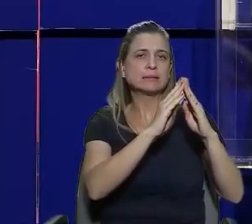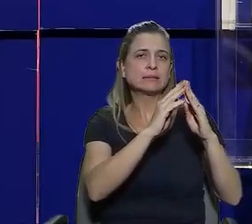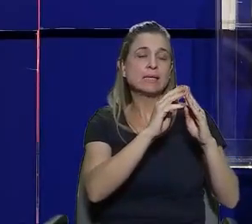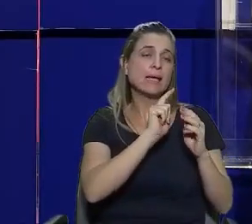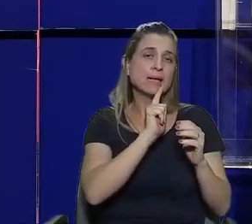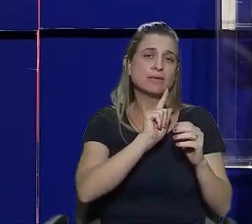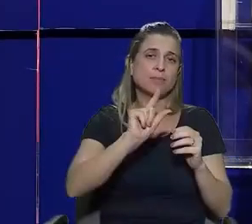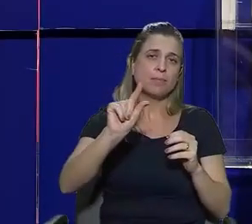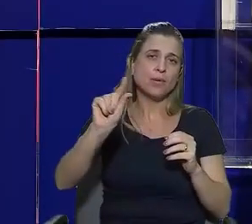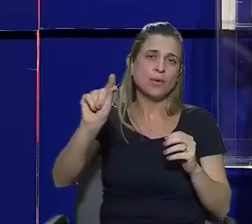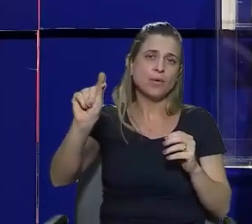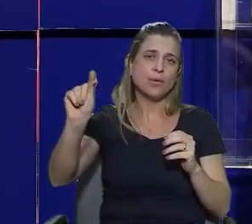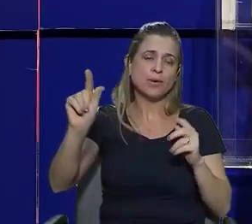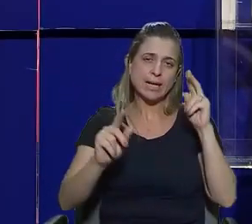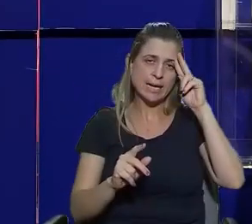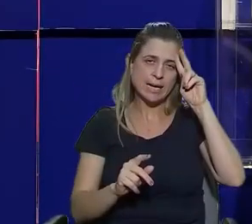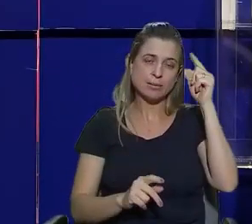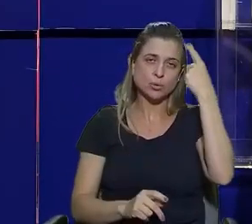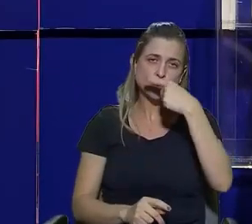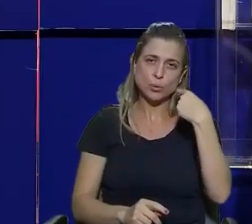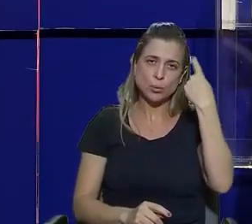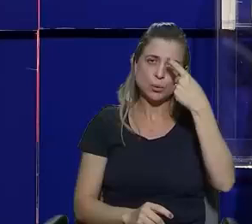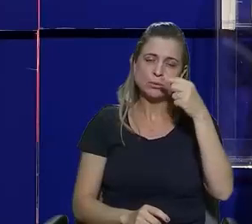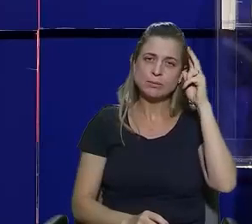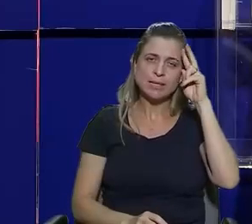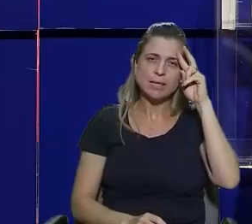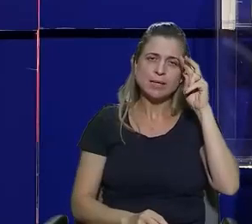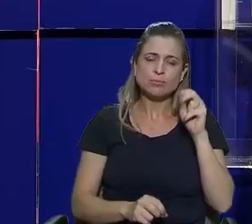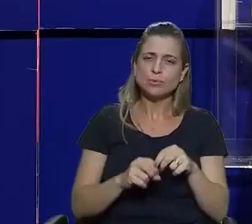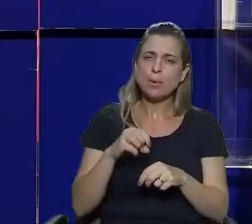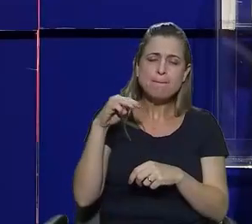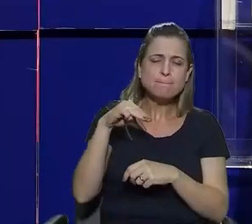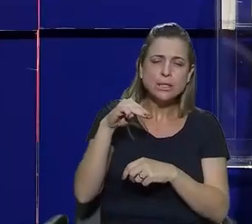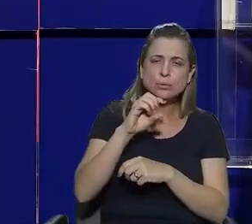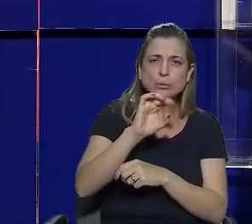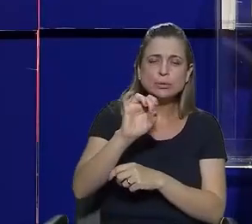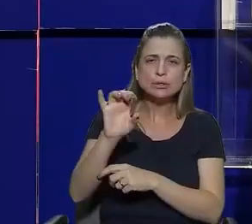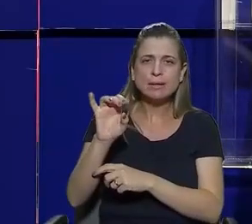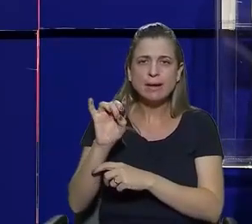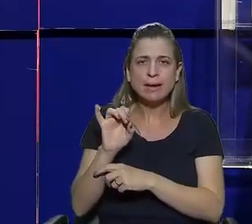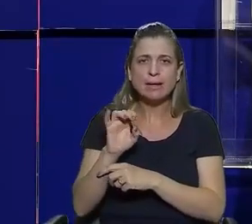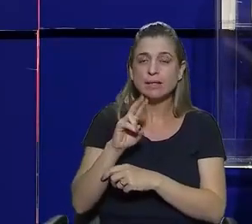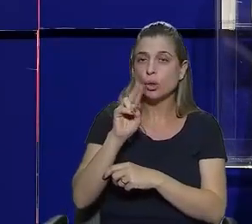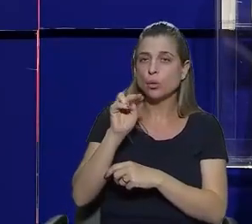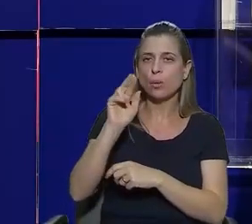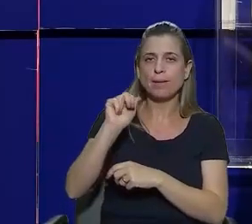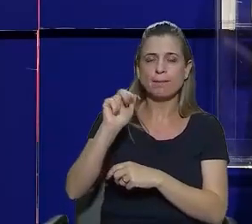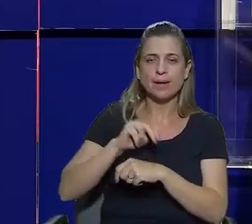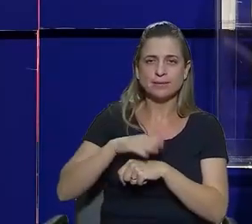que ele vai embora, eu miro seu rosto e me recordo que todo minuto, dos menores aos mais grandiosos, é um nunca